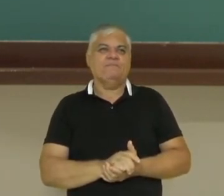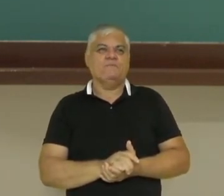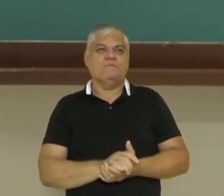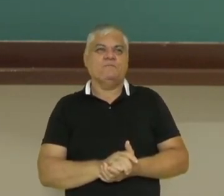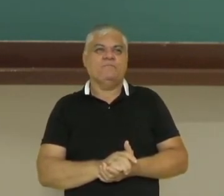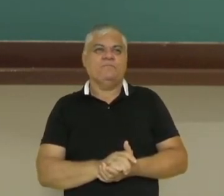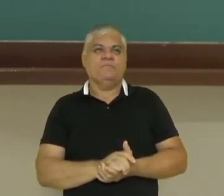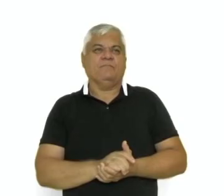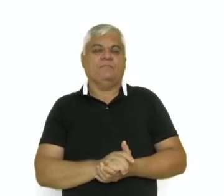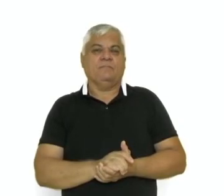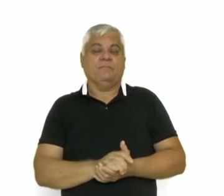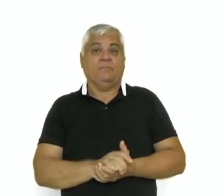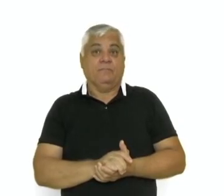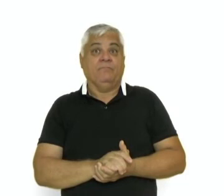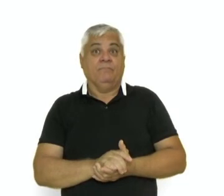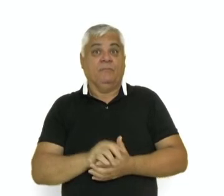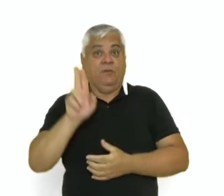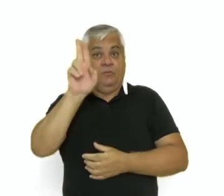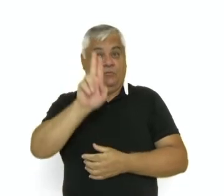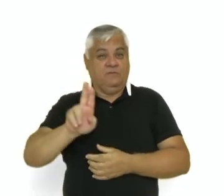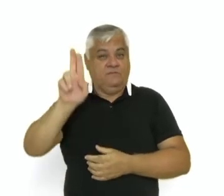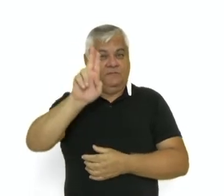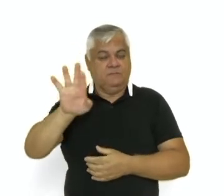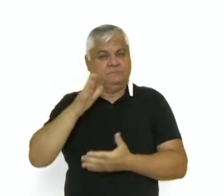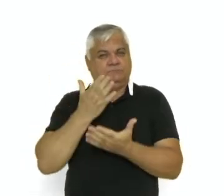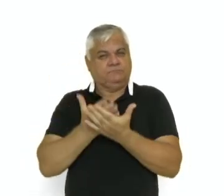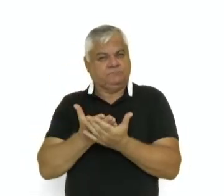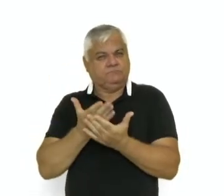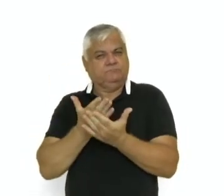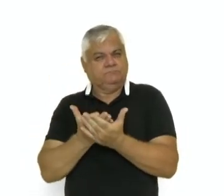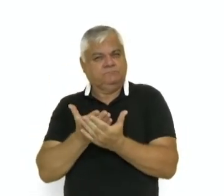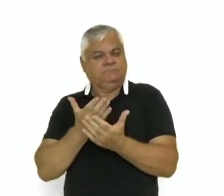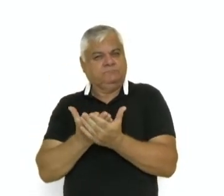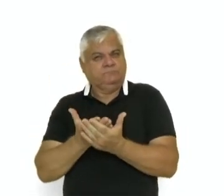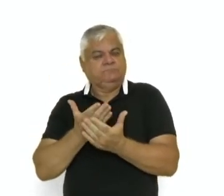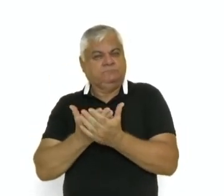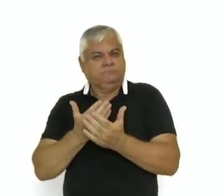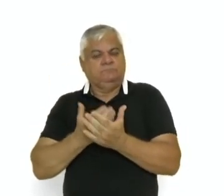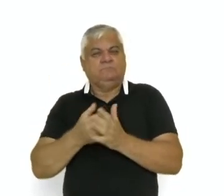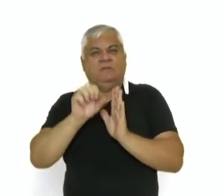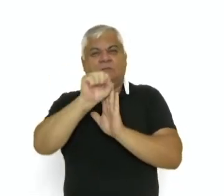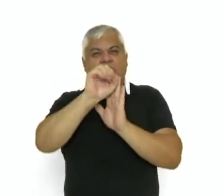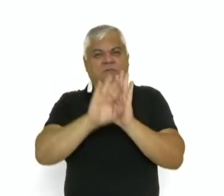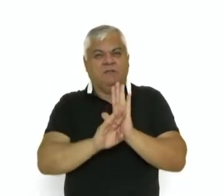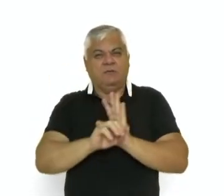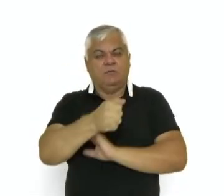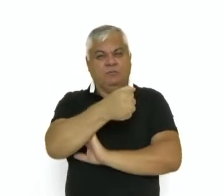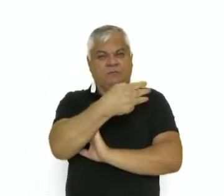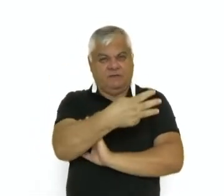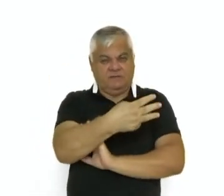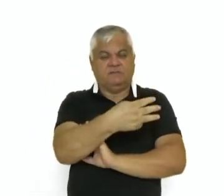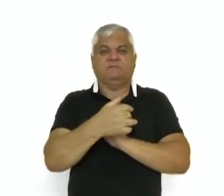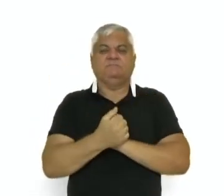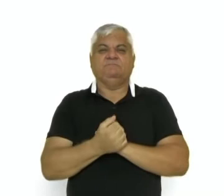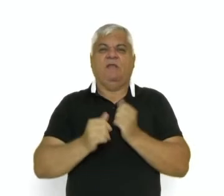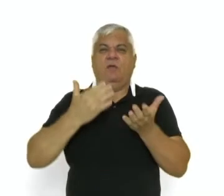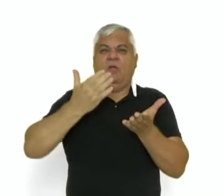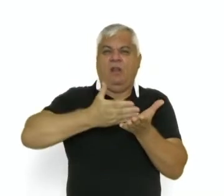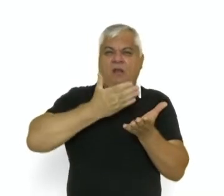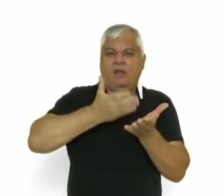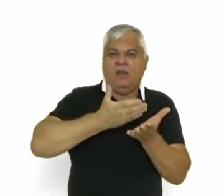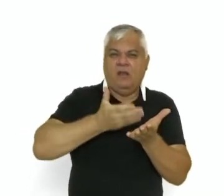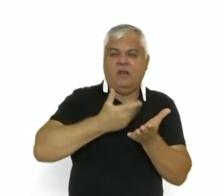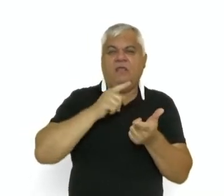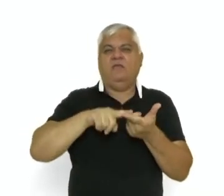Então, as universidades já dissertaram sobre a esfericidade da Terra no século XIII. E livros como A Esfera